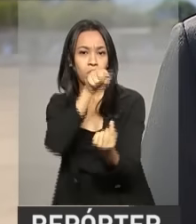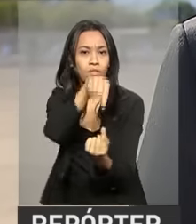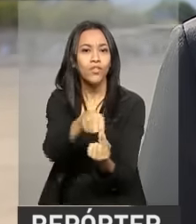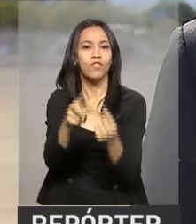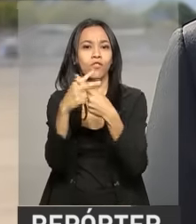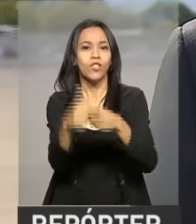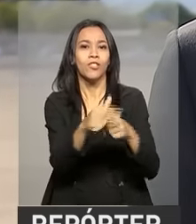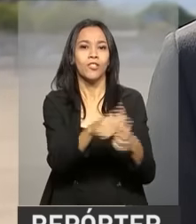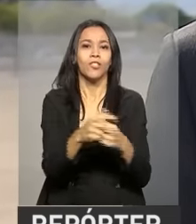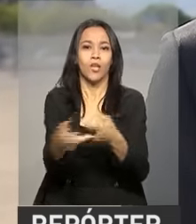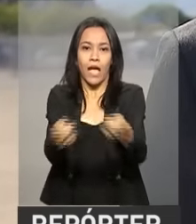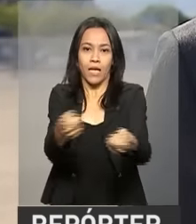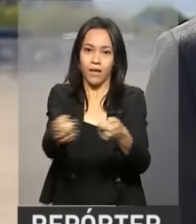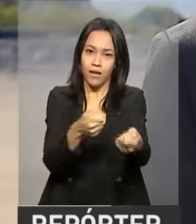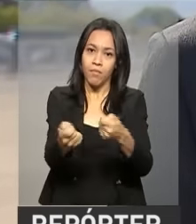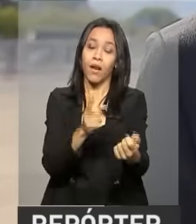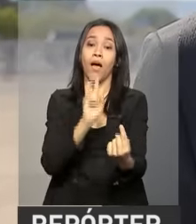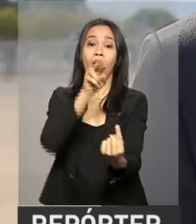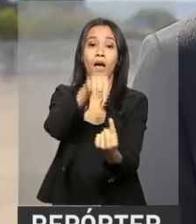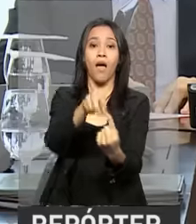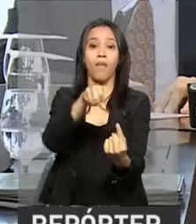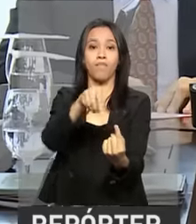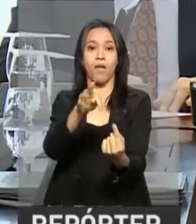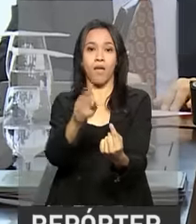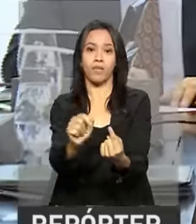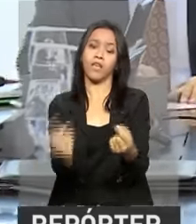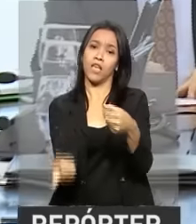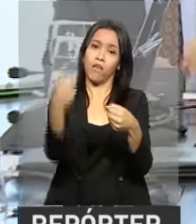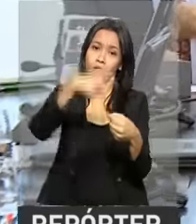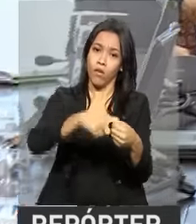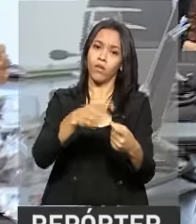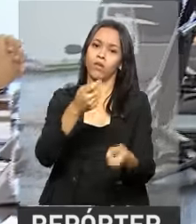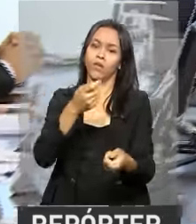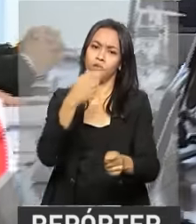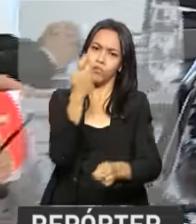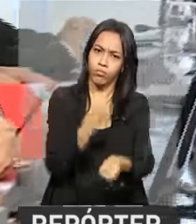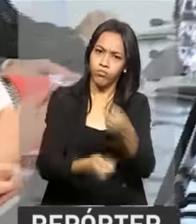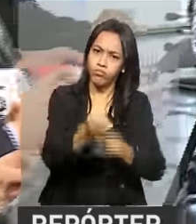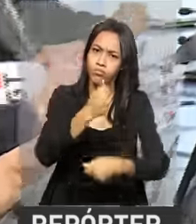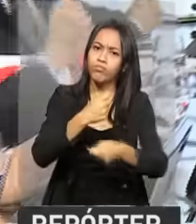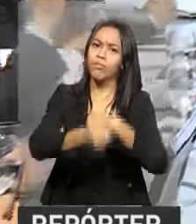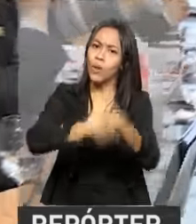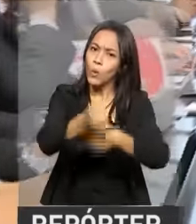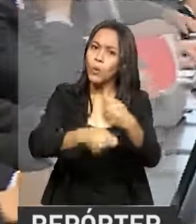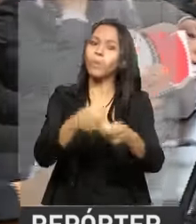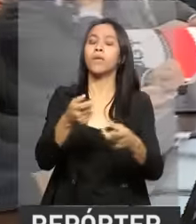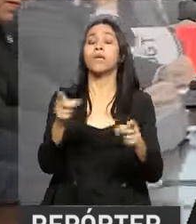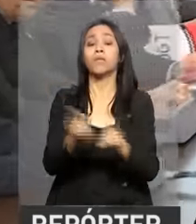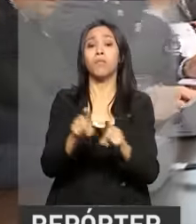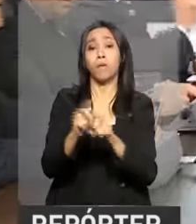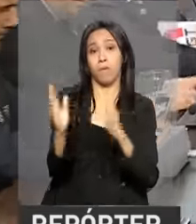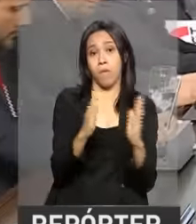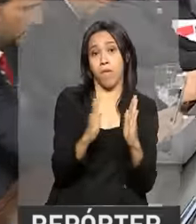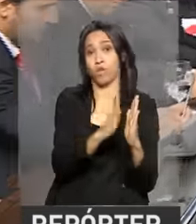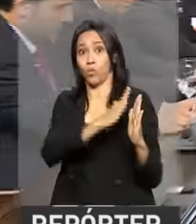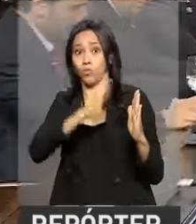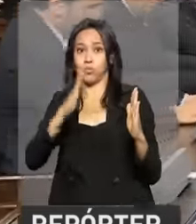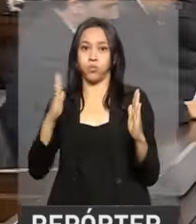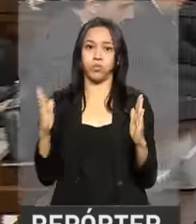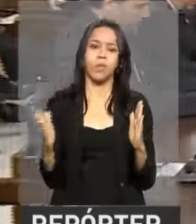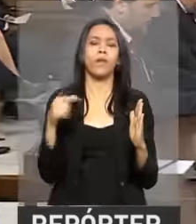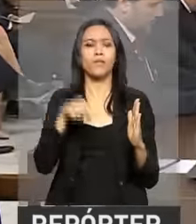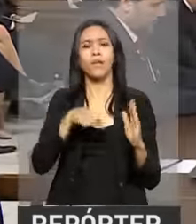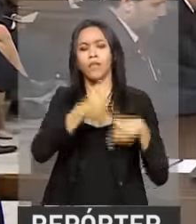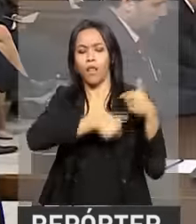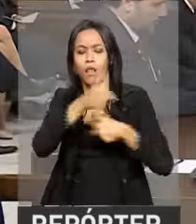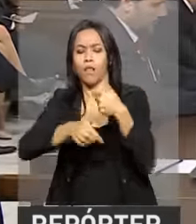ajudar na retomada do crescimento da economia entre iniciativas de curto médio e longo prazo há ações que dependem